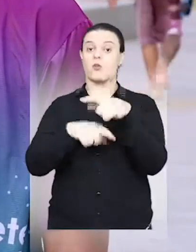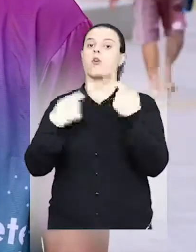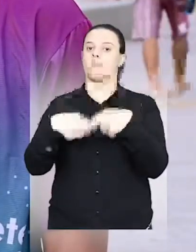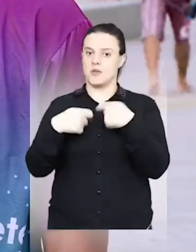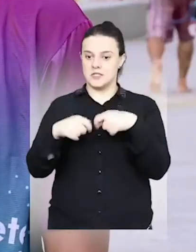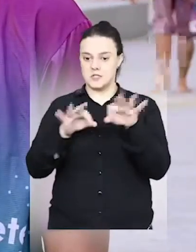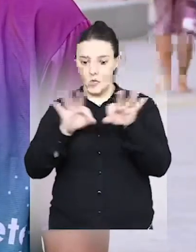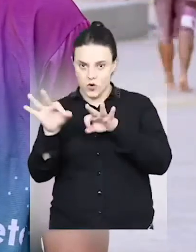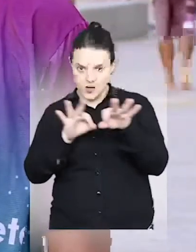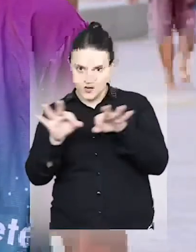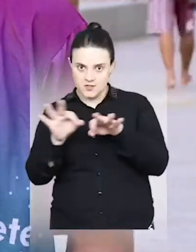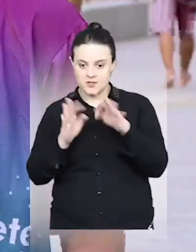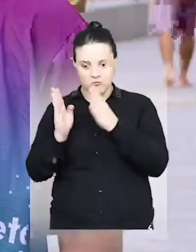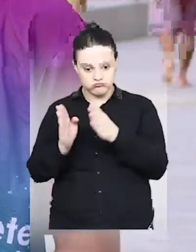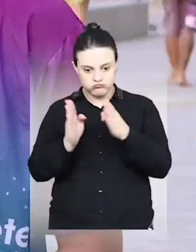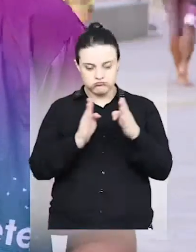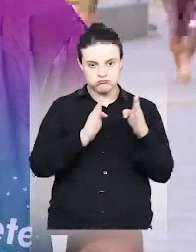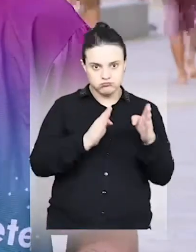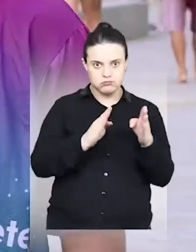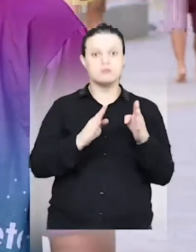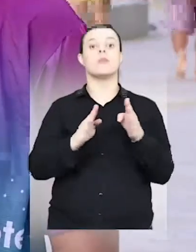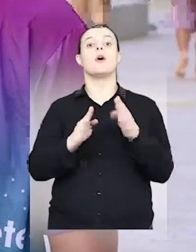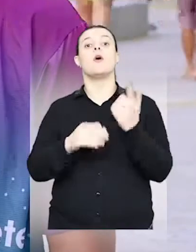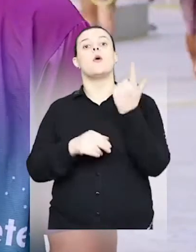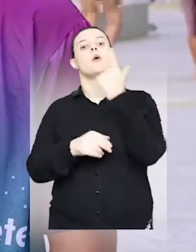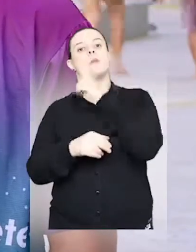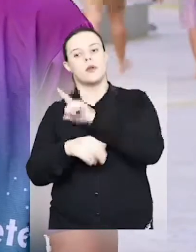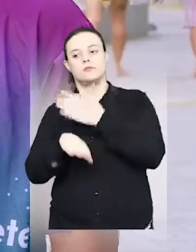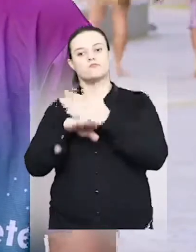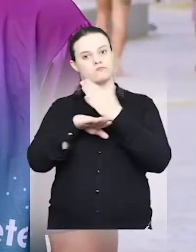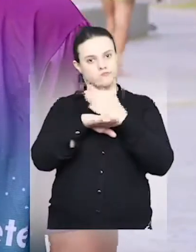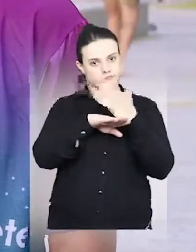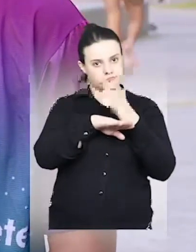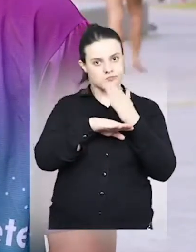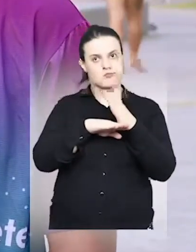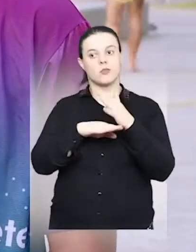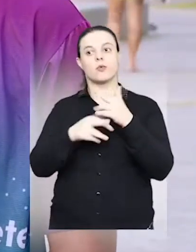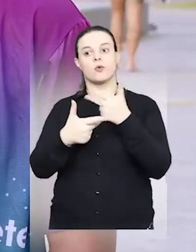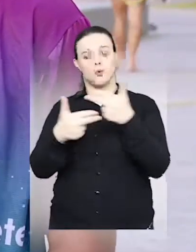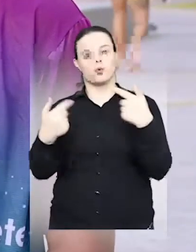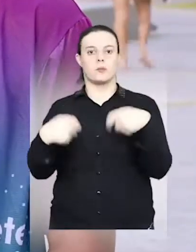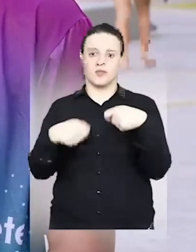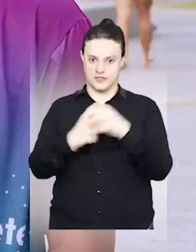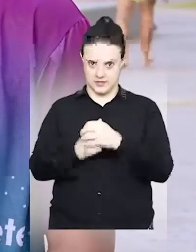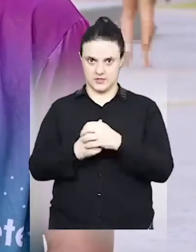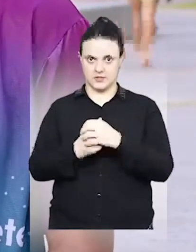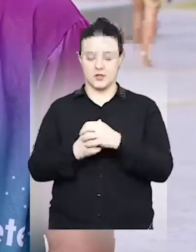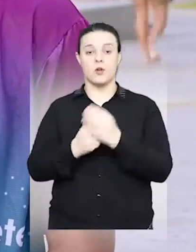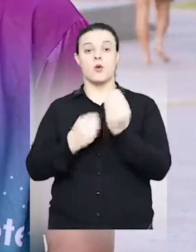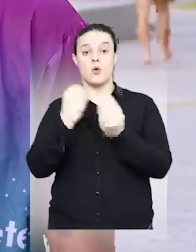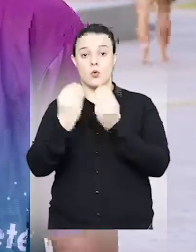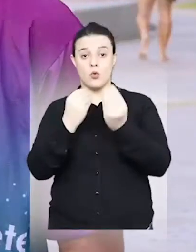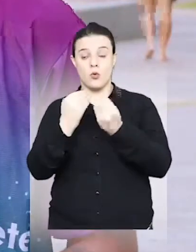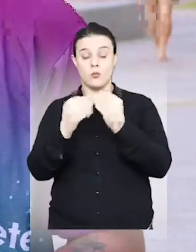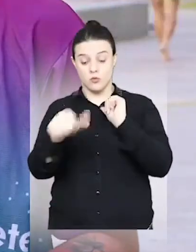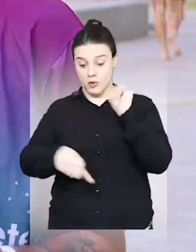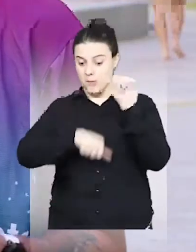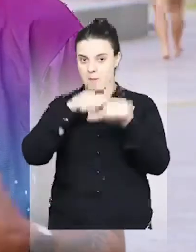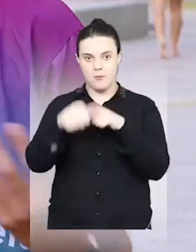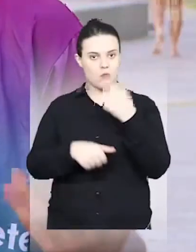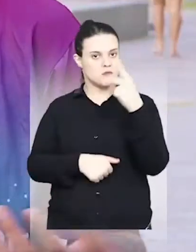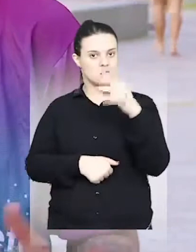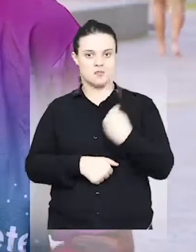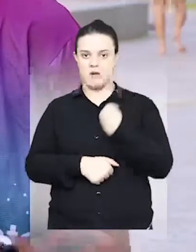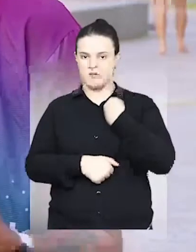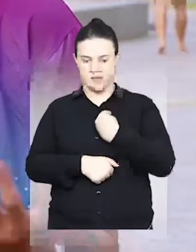Então você precisa se organizar, se reestruturar para poder realizar o que o triatlo demanda. Então você termina